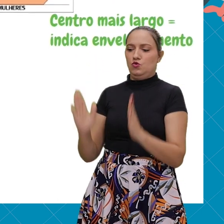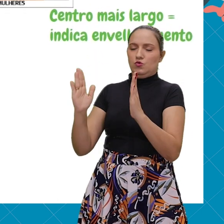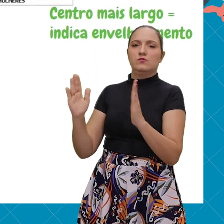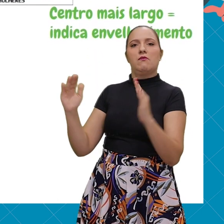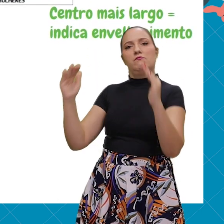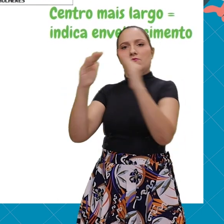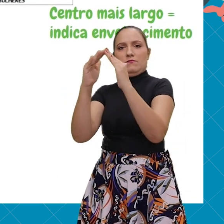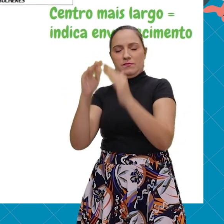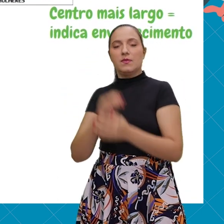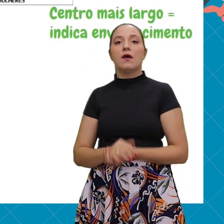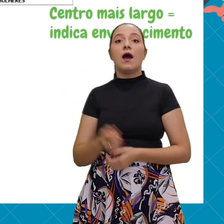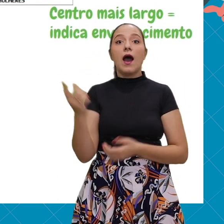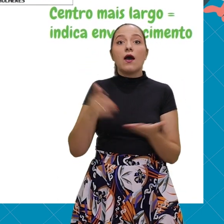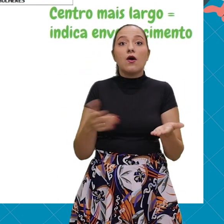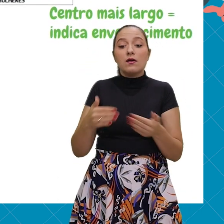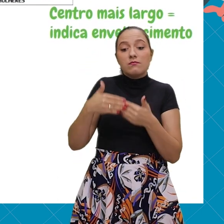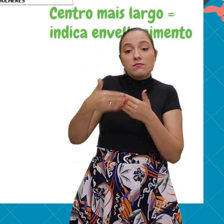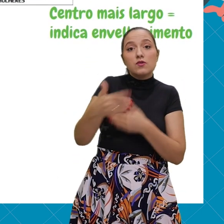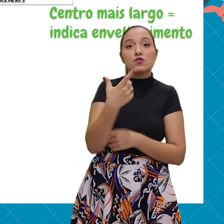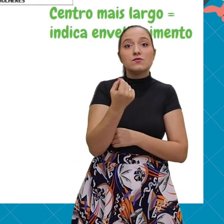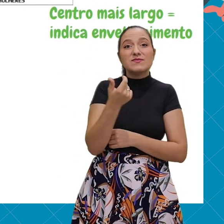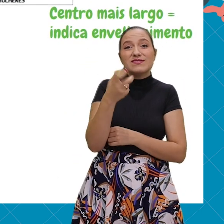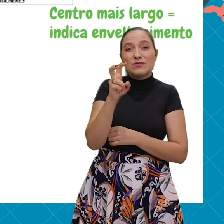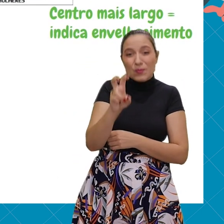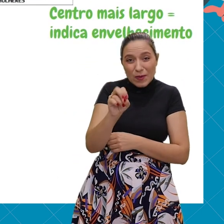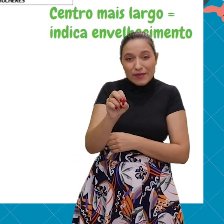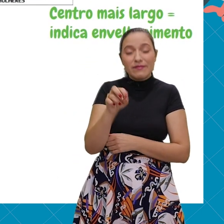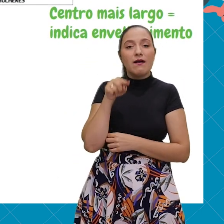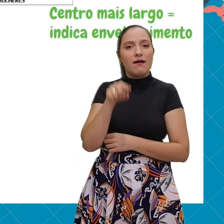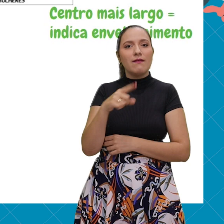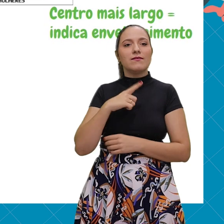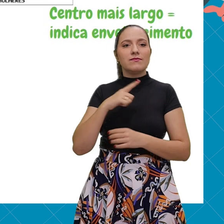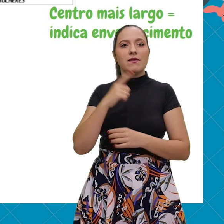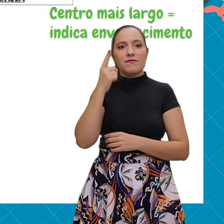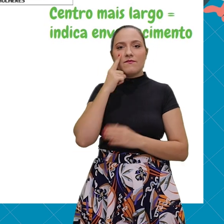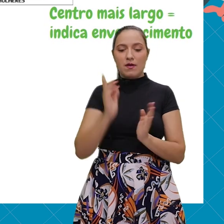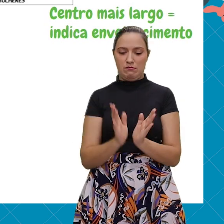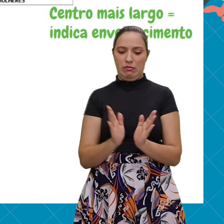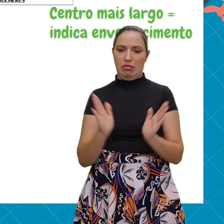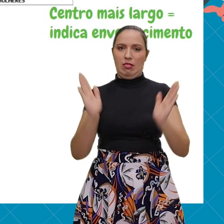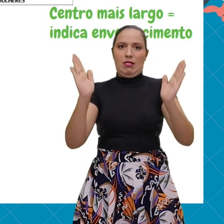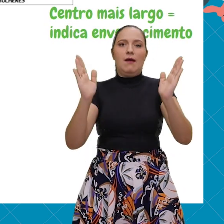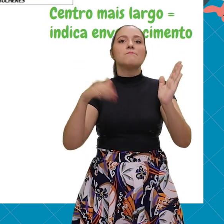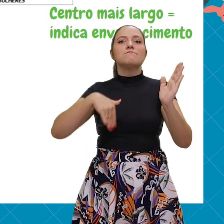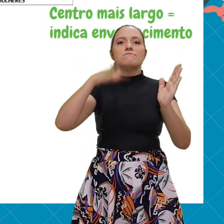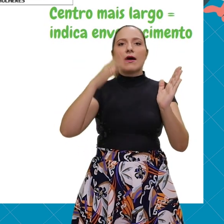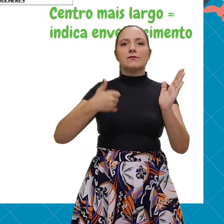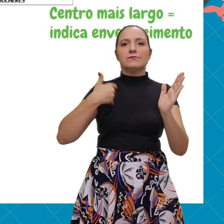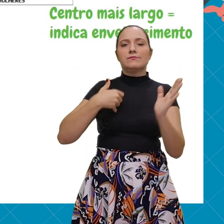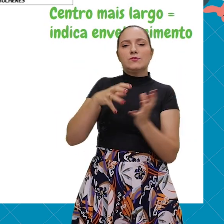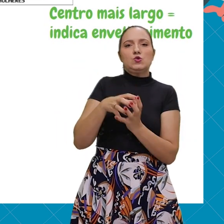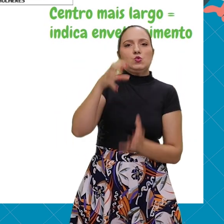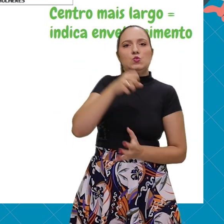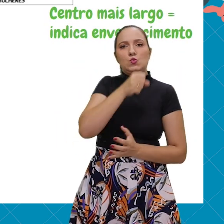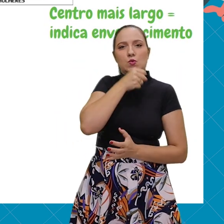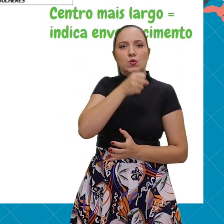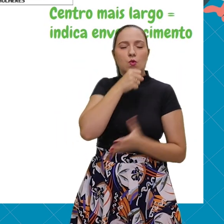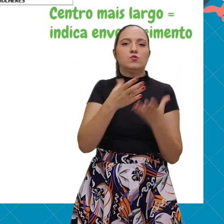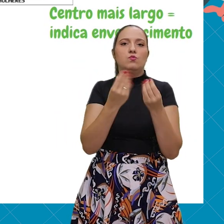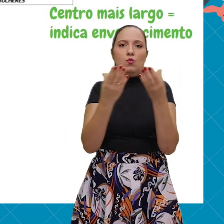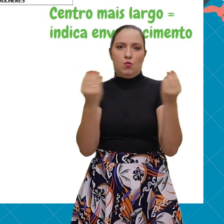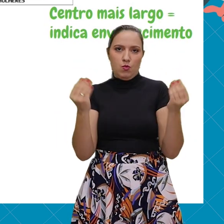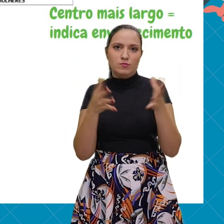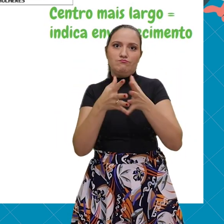na terceira, que é uma projeção para o ano de 2050, a base e o meio se afunilam e o topo passa a ganhar maior destaque, o que